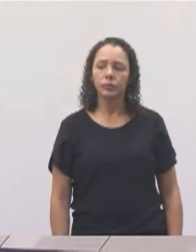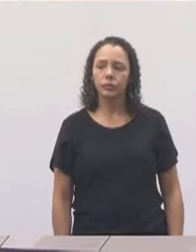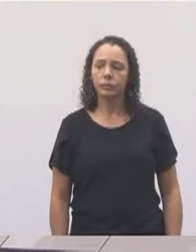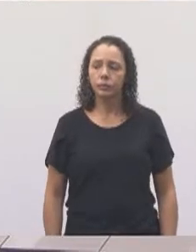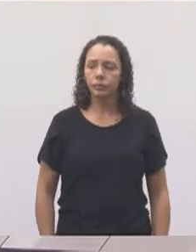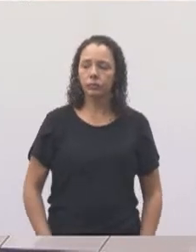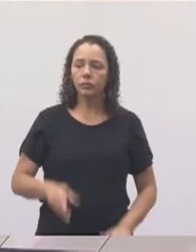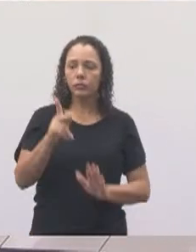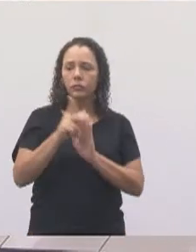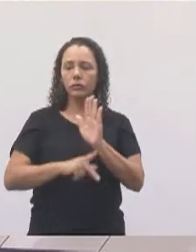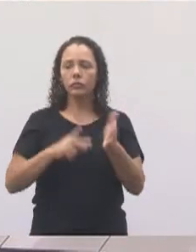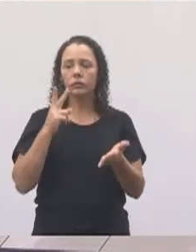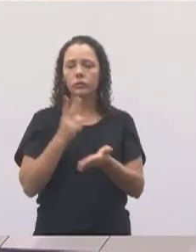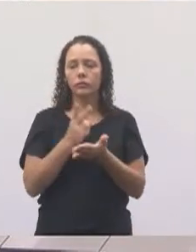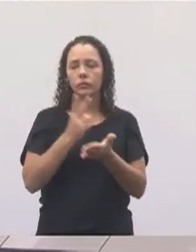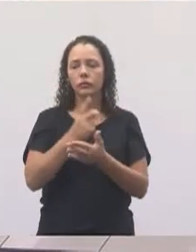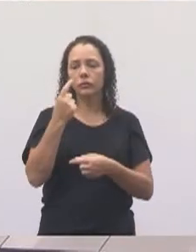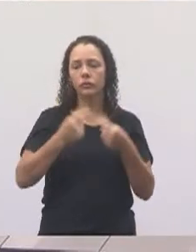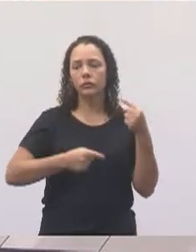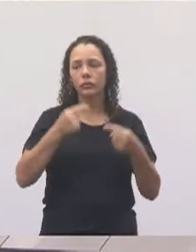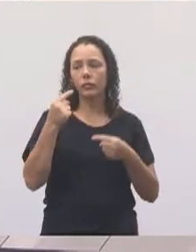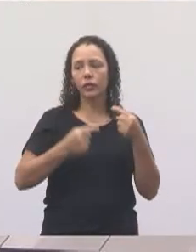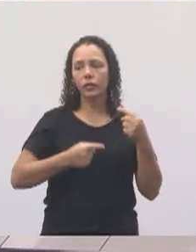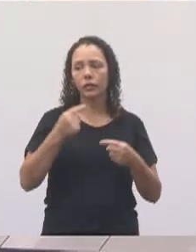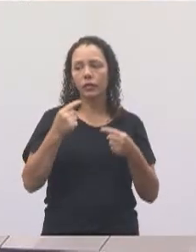O projeto continua em discussão.